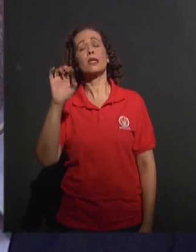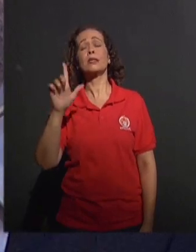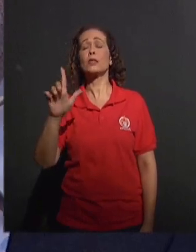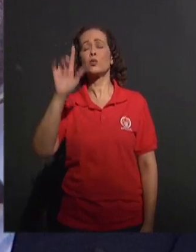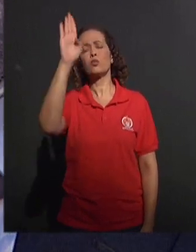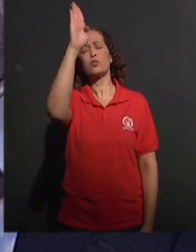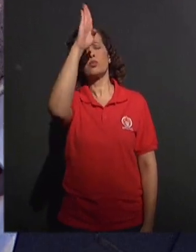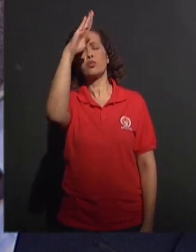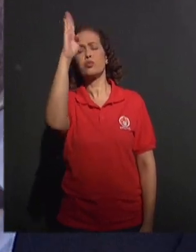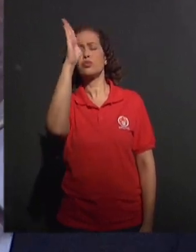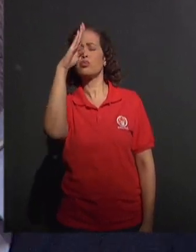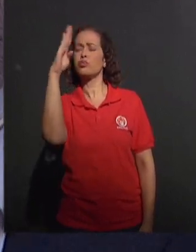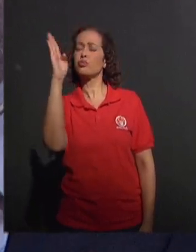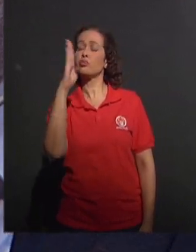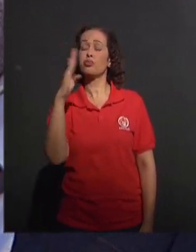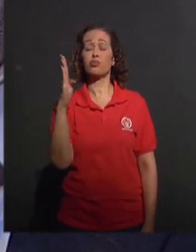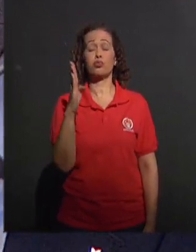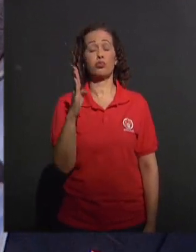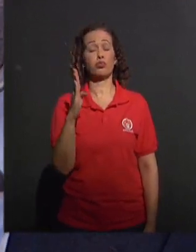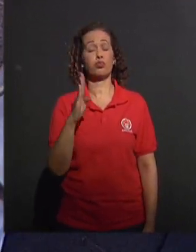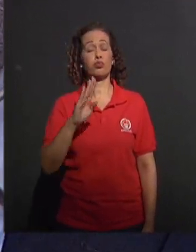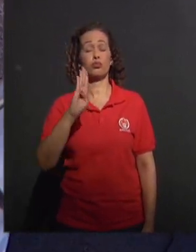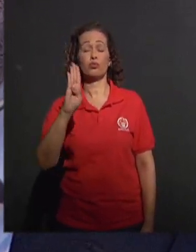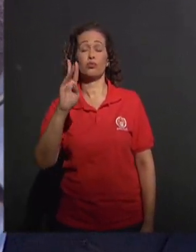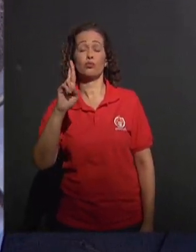a brasa, o fogo.